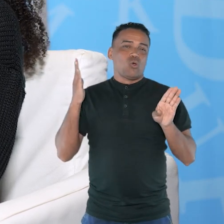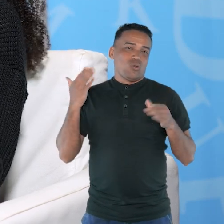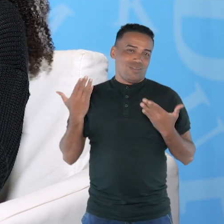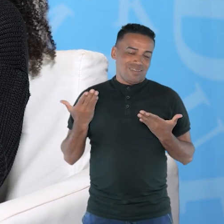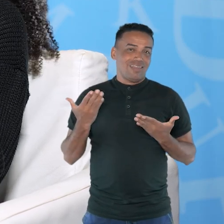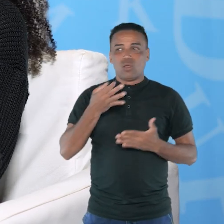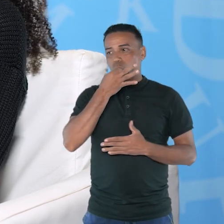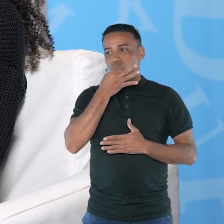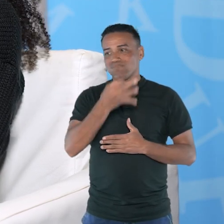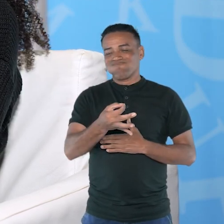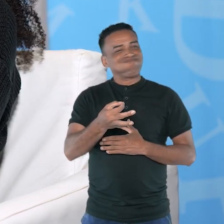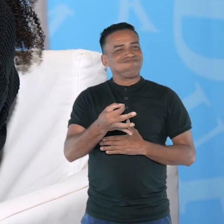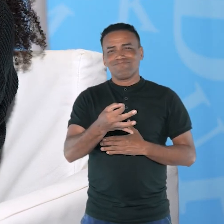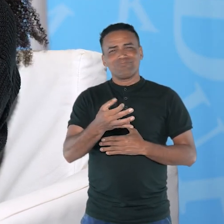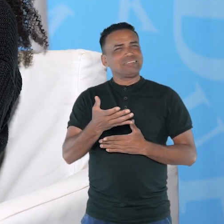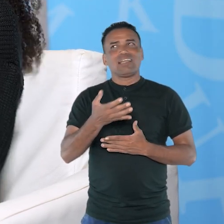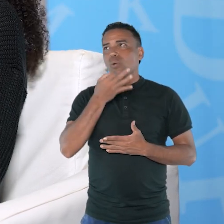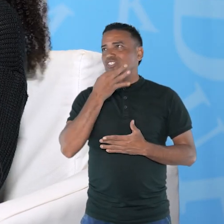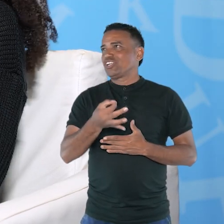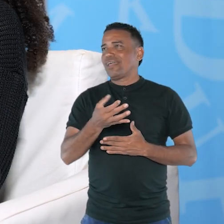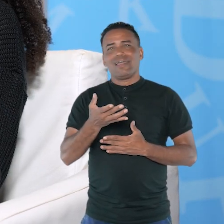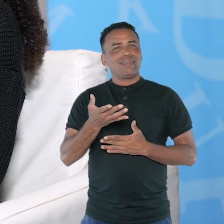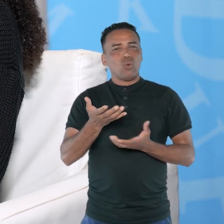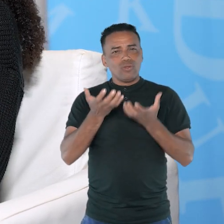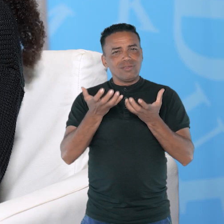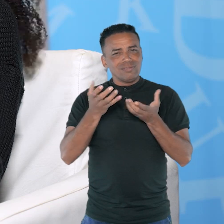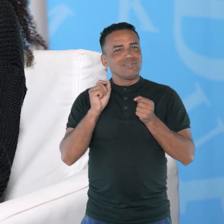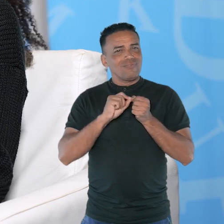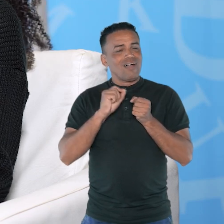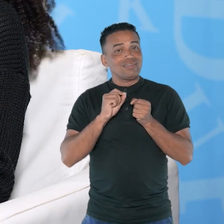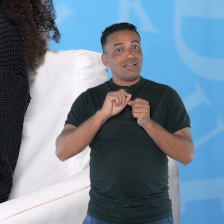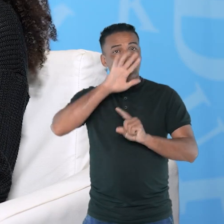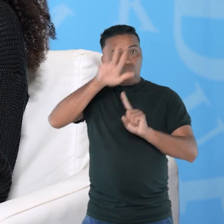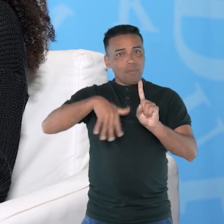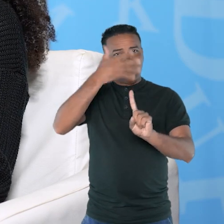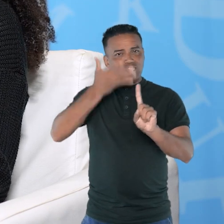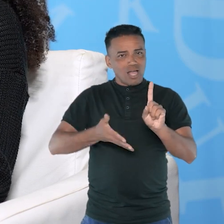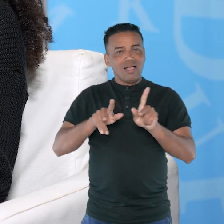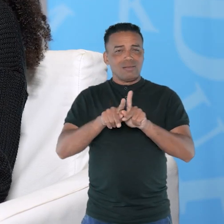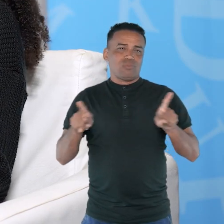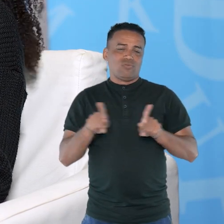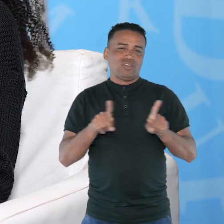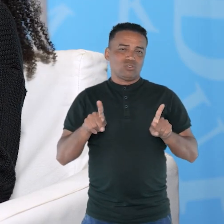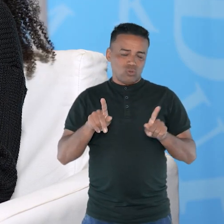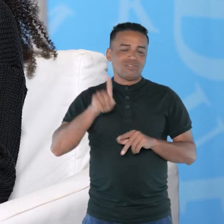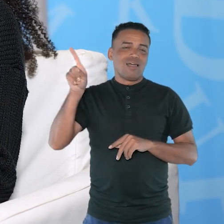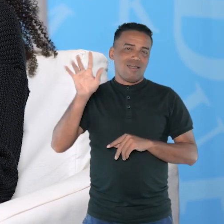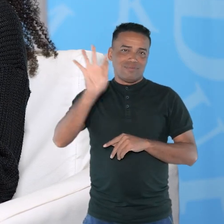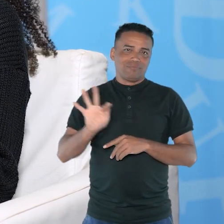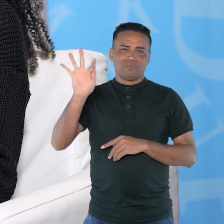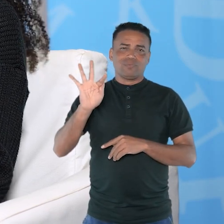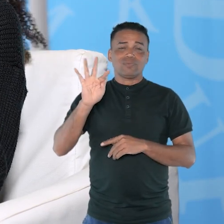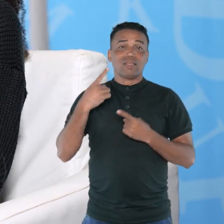Então, eu achei assim, uma das coisas que eu quis muito fazer, que era homenagear esses professores que eu tive na UNB,